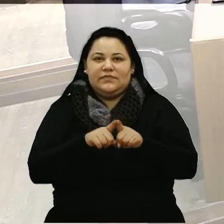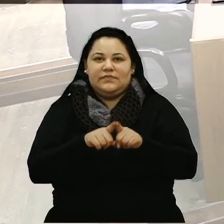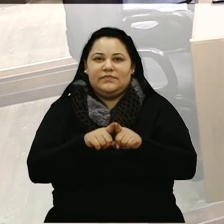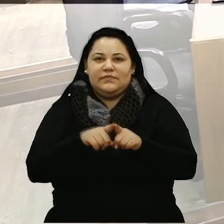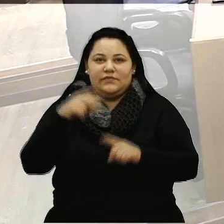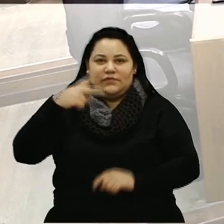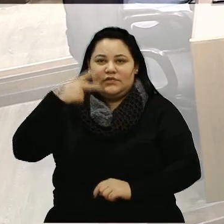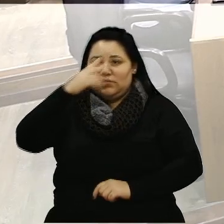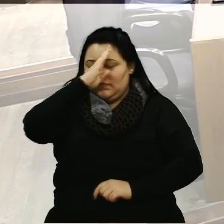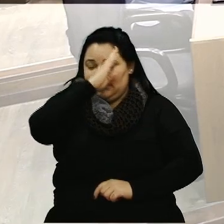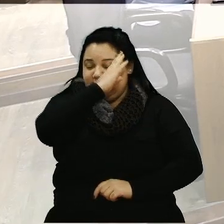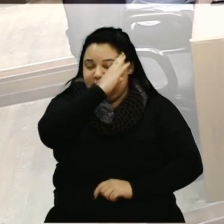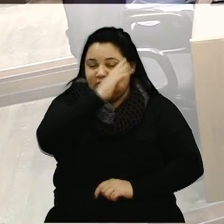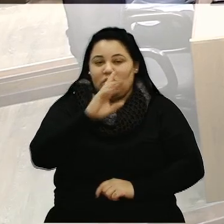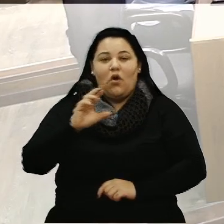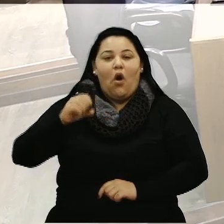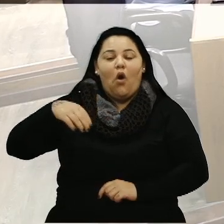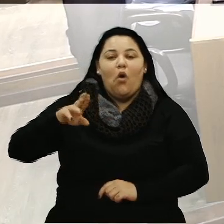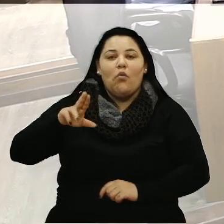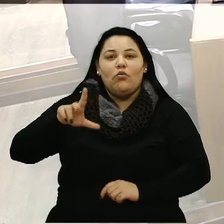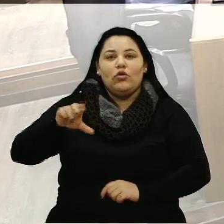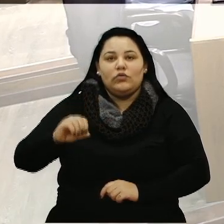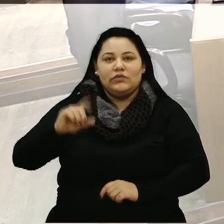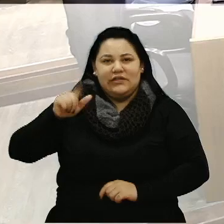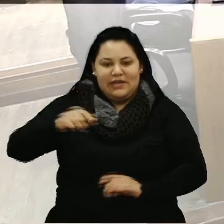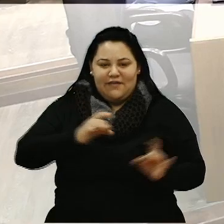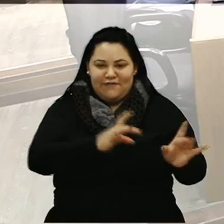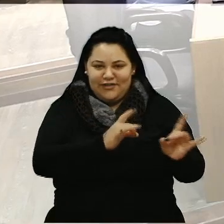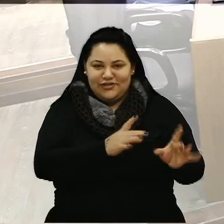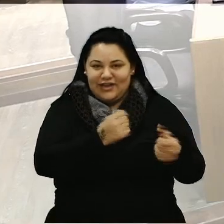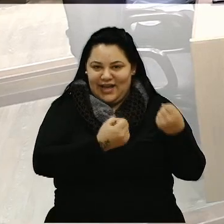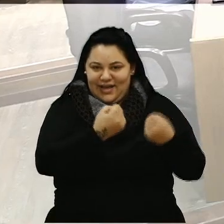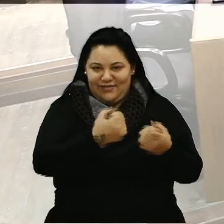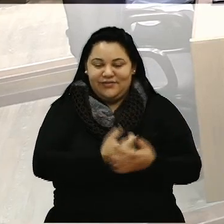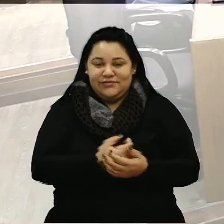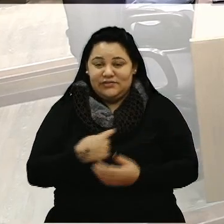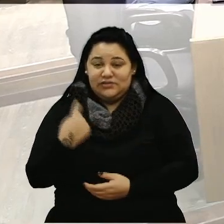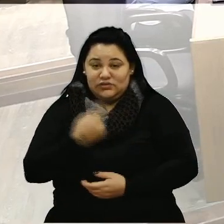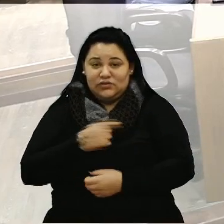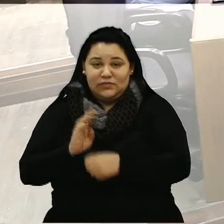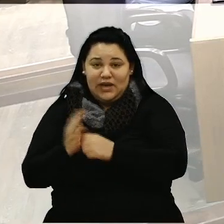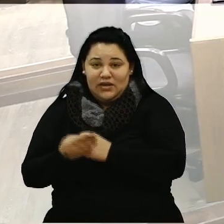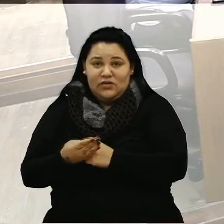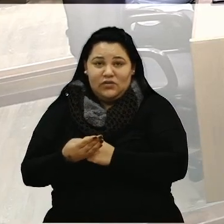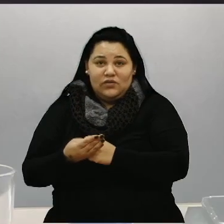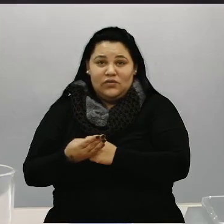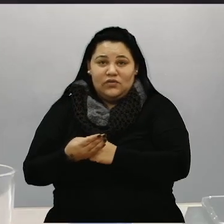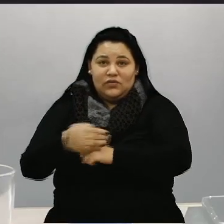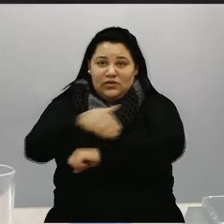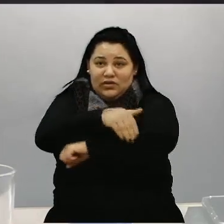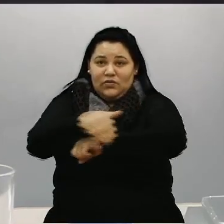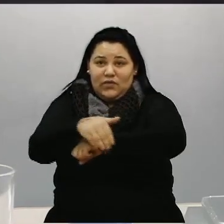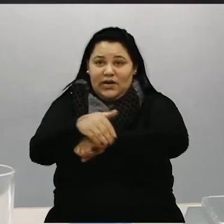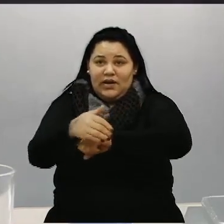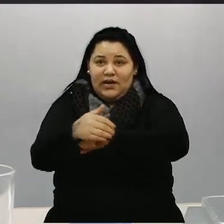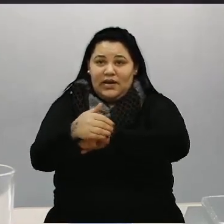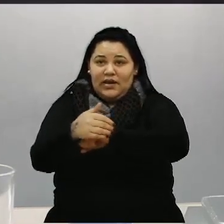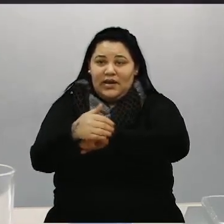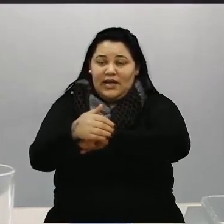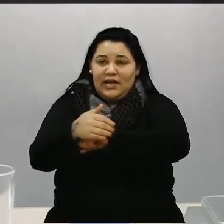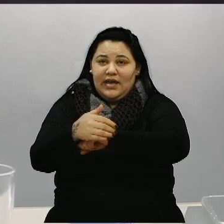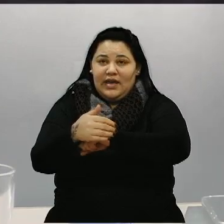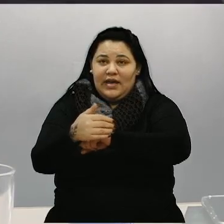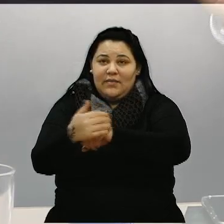Bressan, do Rômulo, que é da revendedora de carros. Isso. Na Nossa Senhora de Fátima, que é uma rua transversal que passa em frente